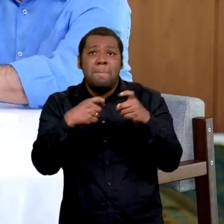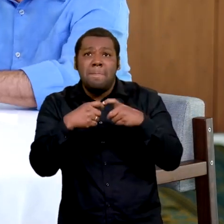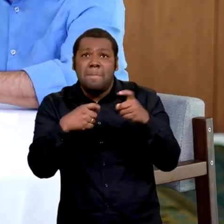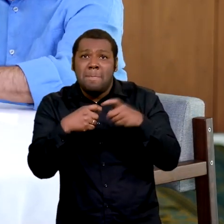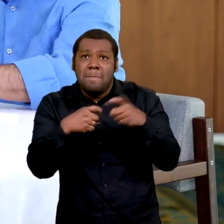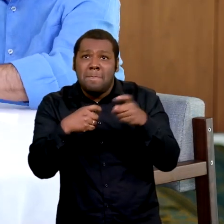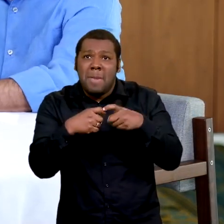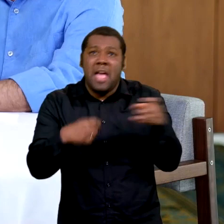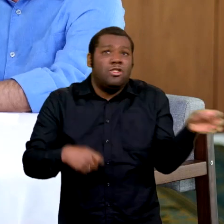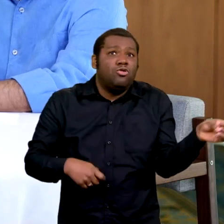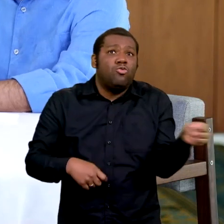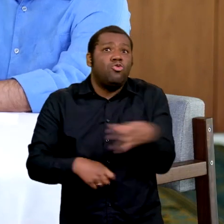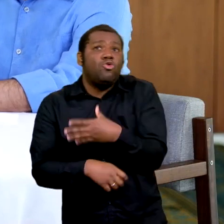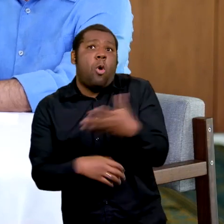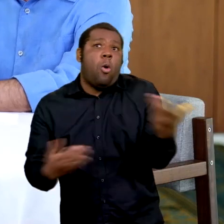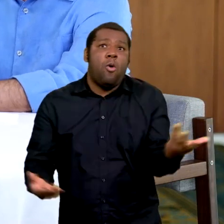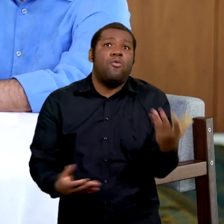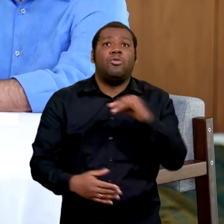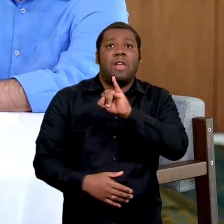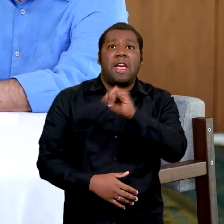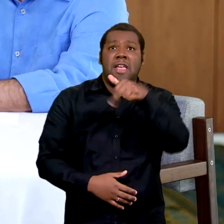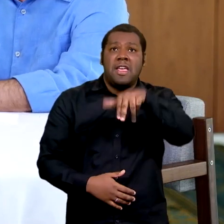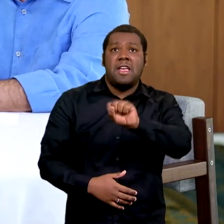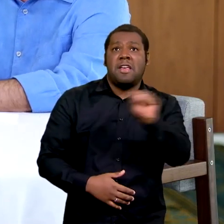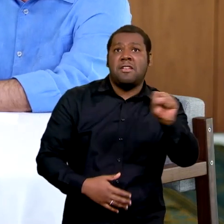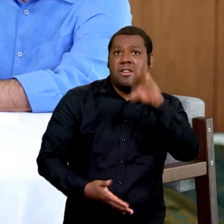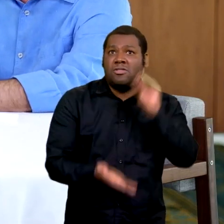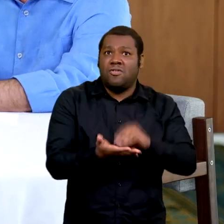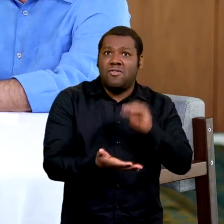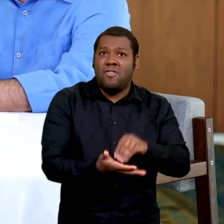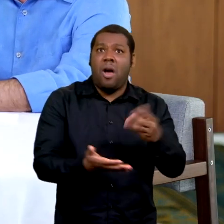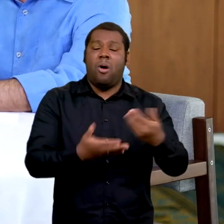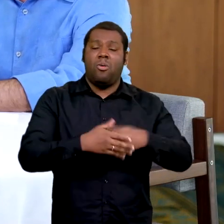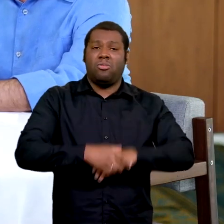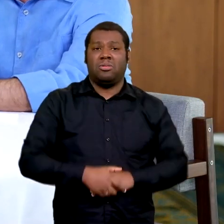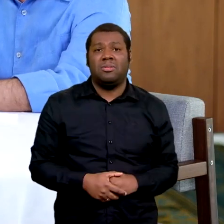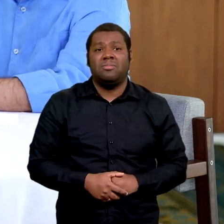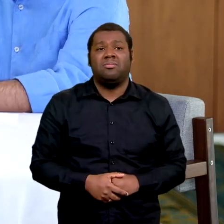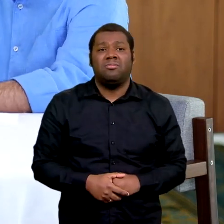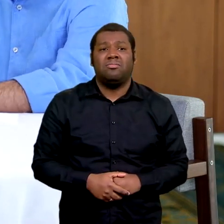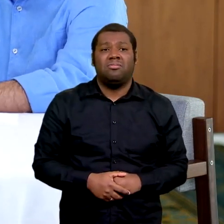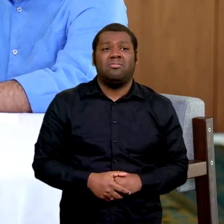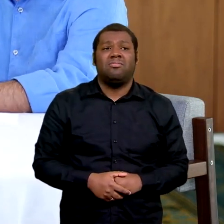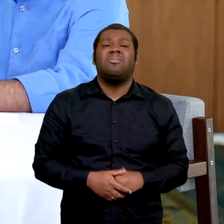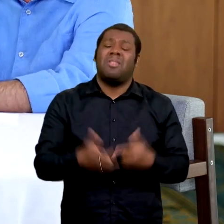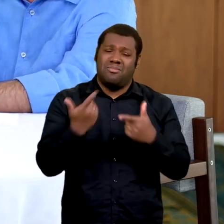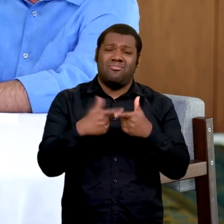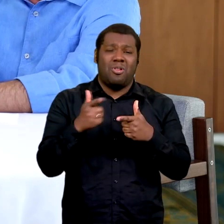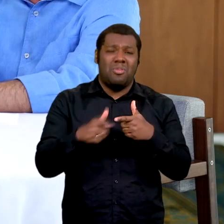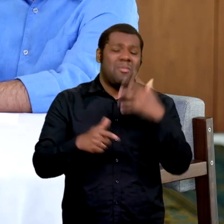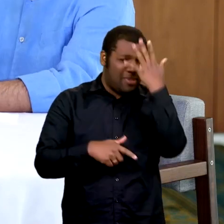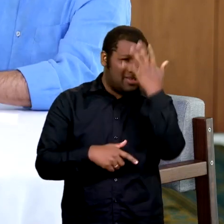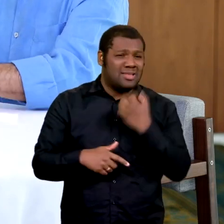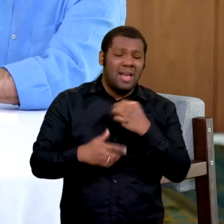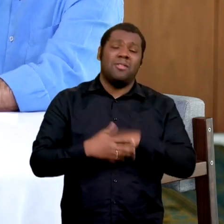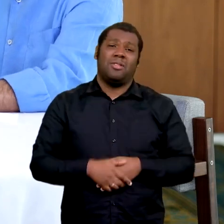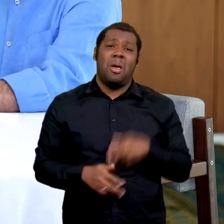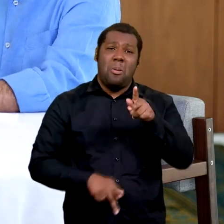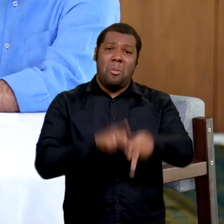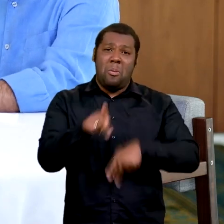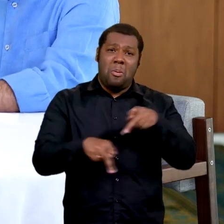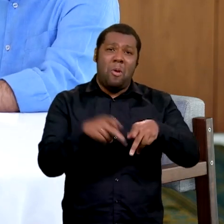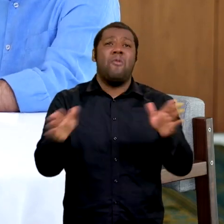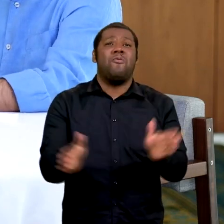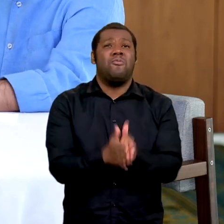um ritmo que não é o que se deveria o que que se gostaria Esse é um problema muito sério pra muita gente pobre que precisa